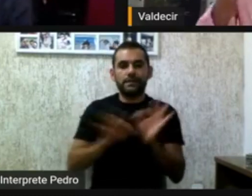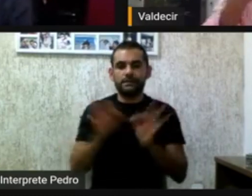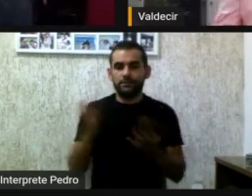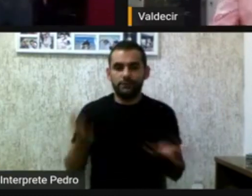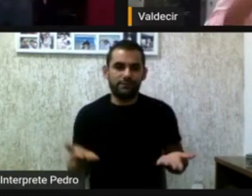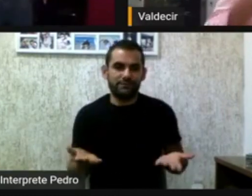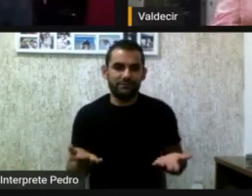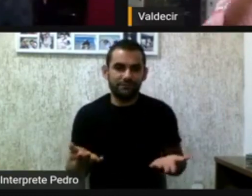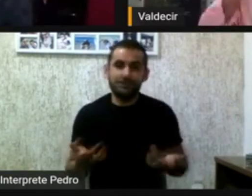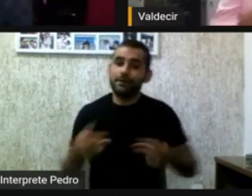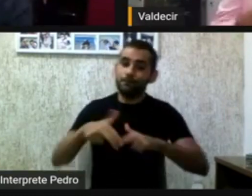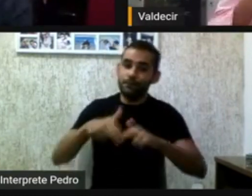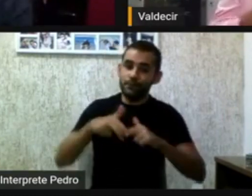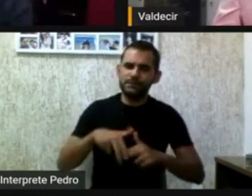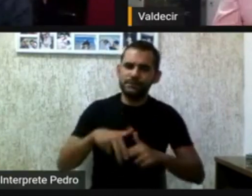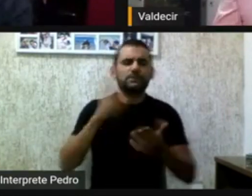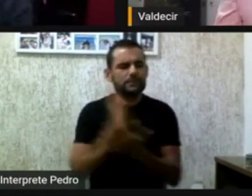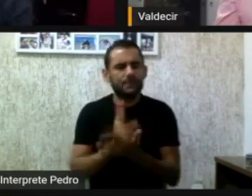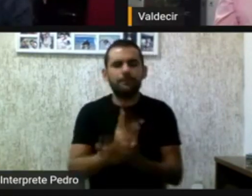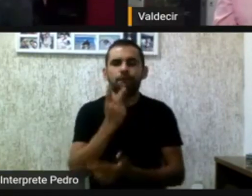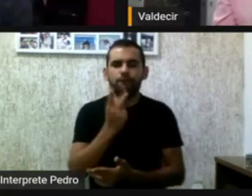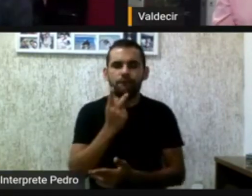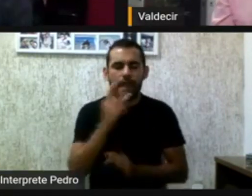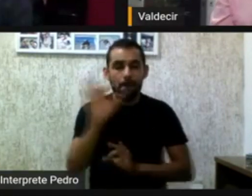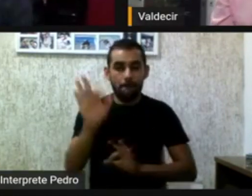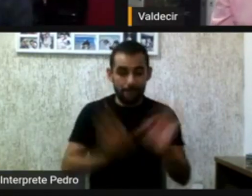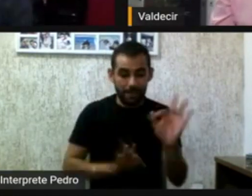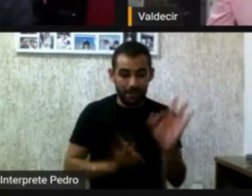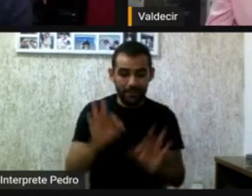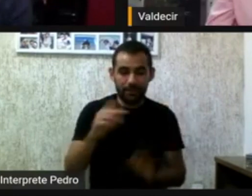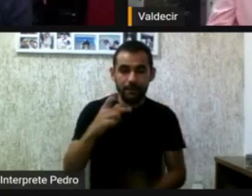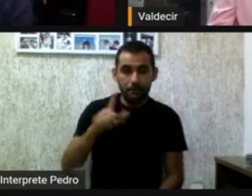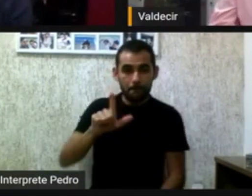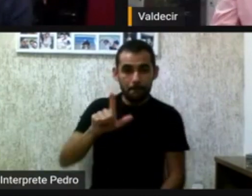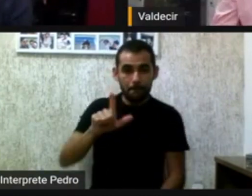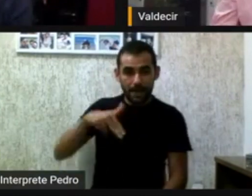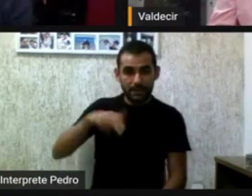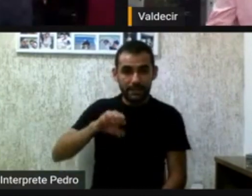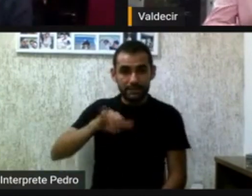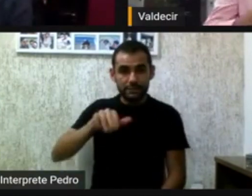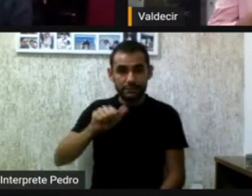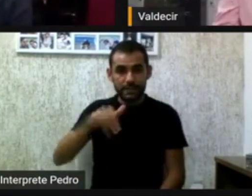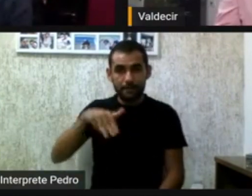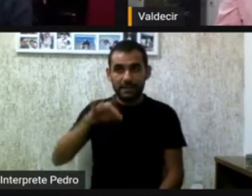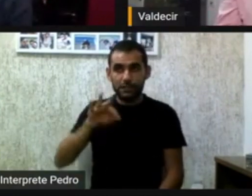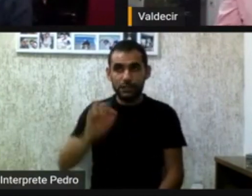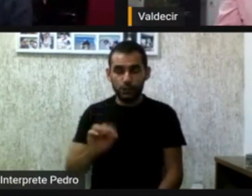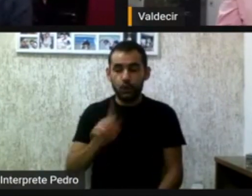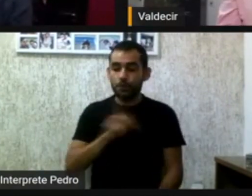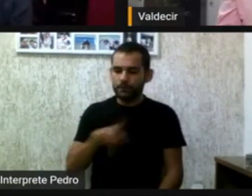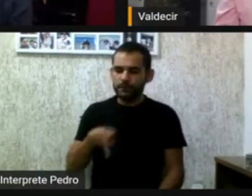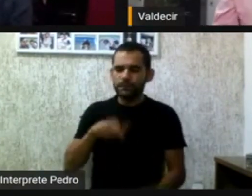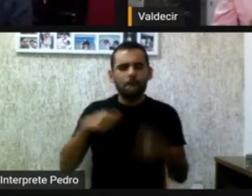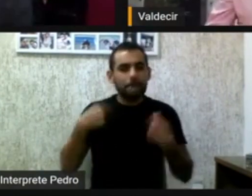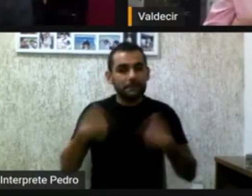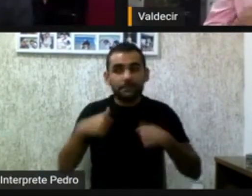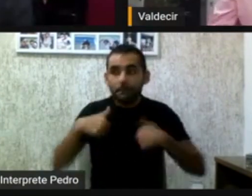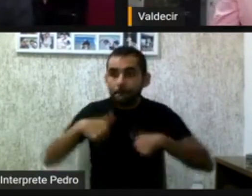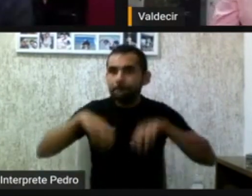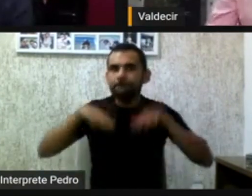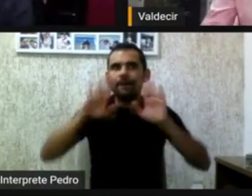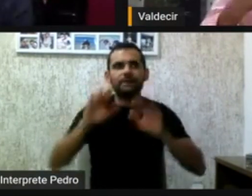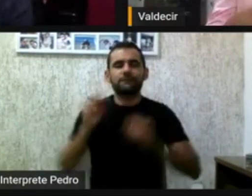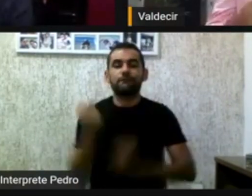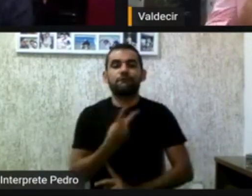É por isso que o tempo todo eu bato na tecla do planejamento, sabe? Então, o professor, ele precisa ser mais valorizado. Se nós